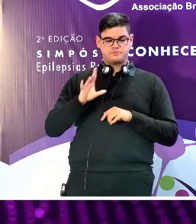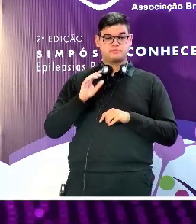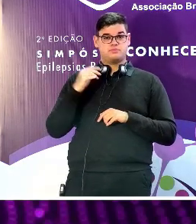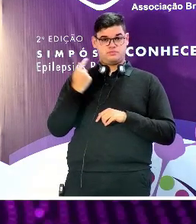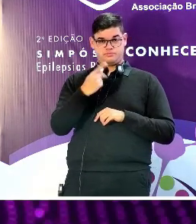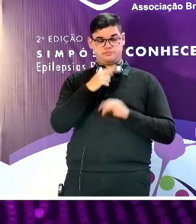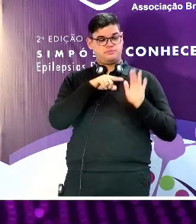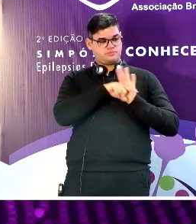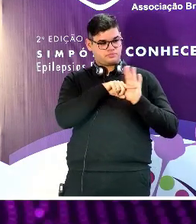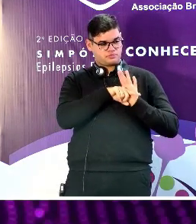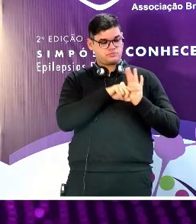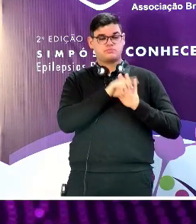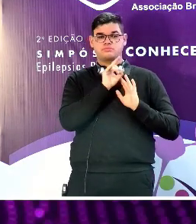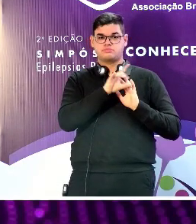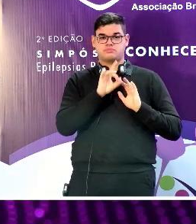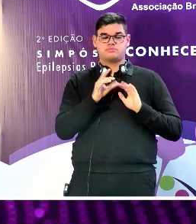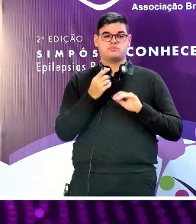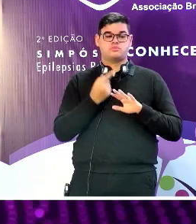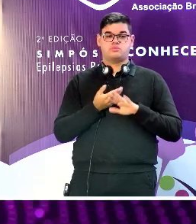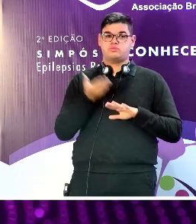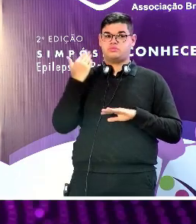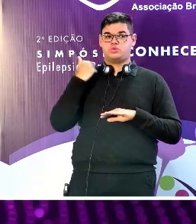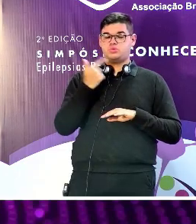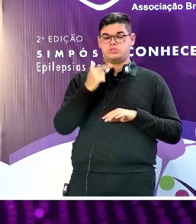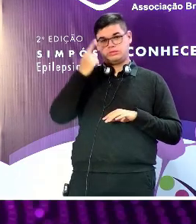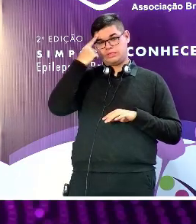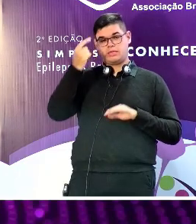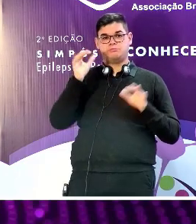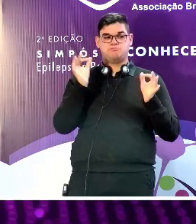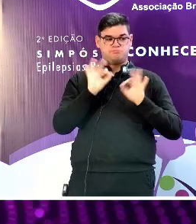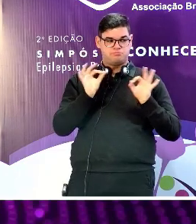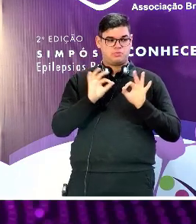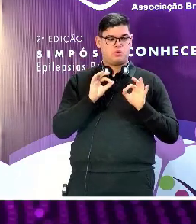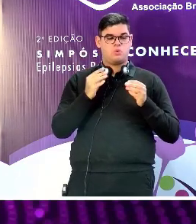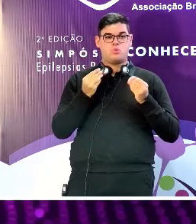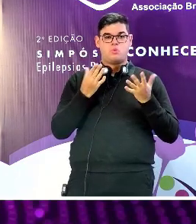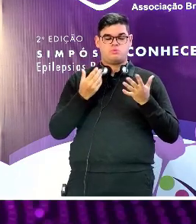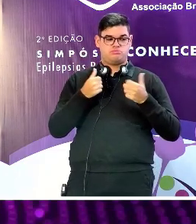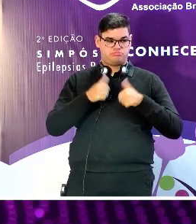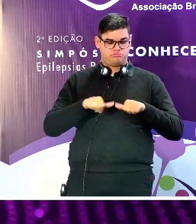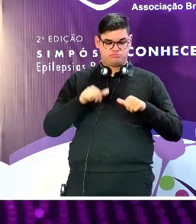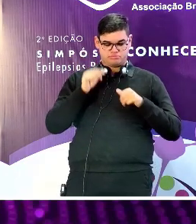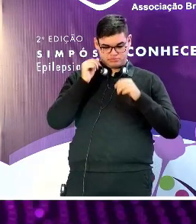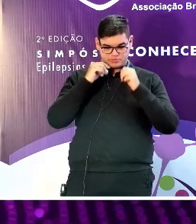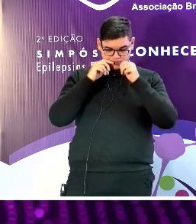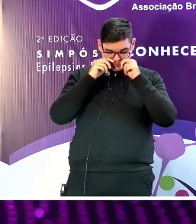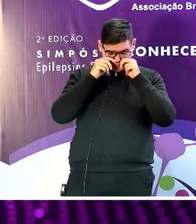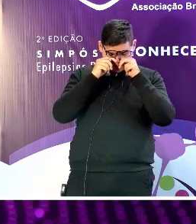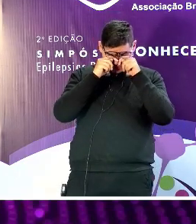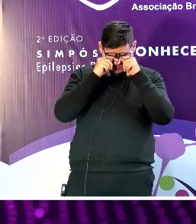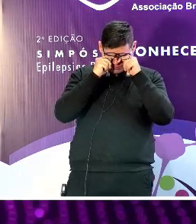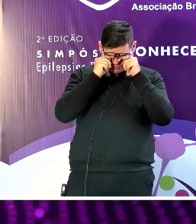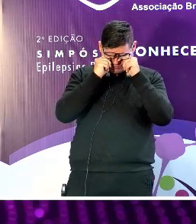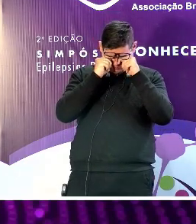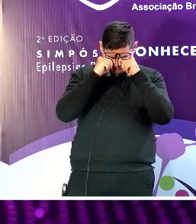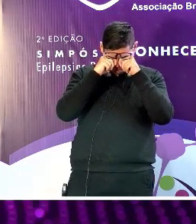picos, cada fração, porque a gente não tinha a mínima ideia de onde estava a fração com